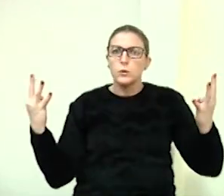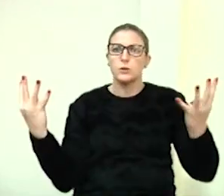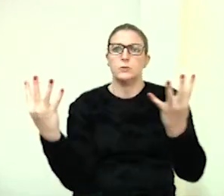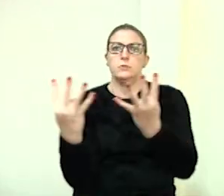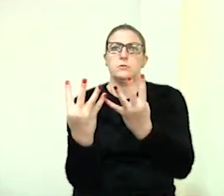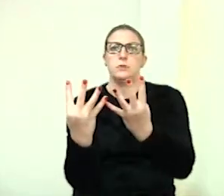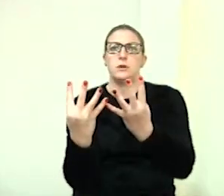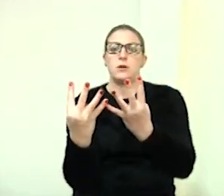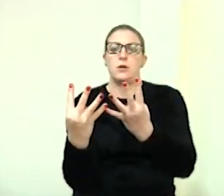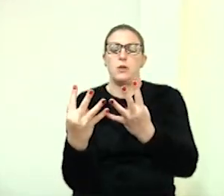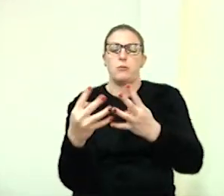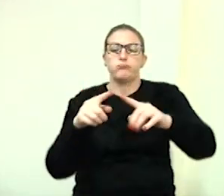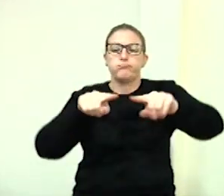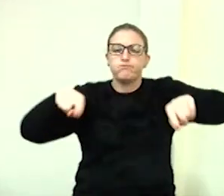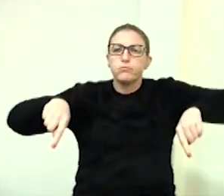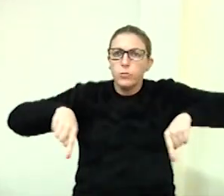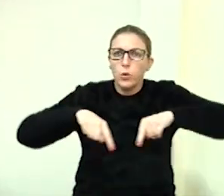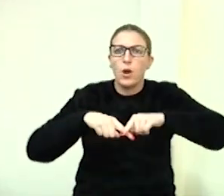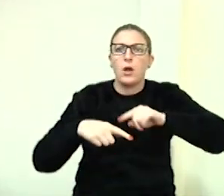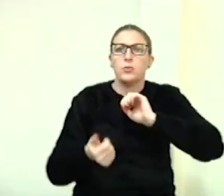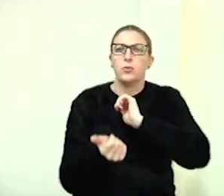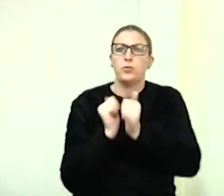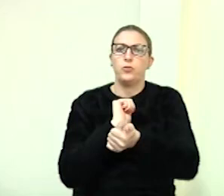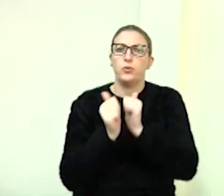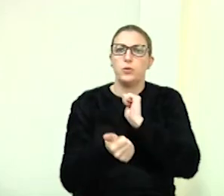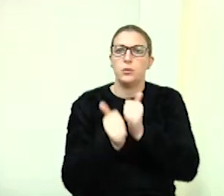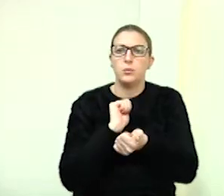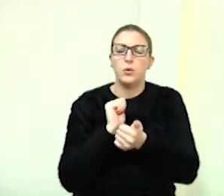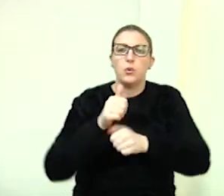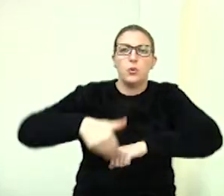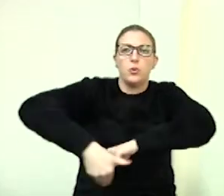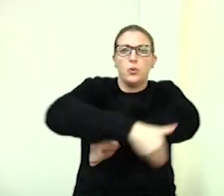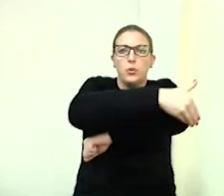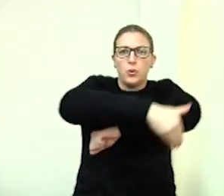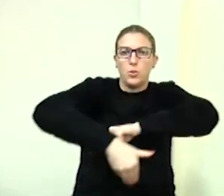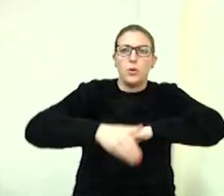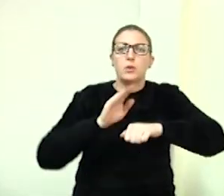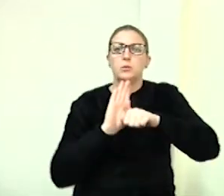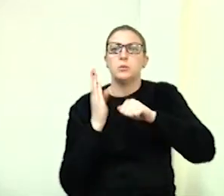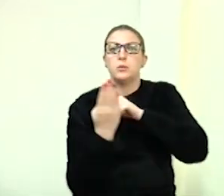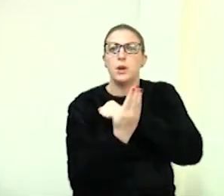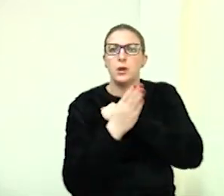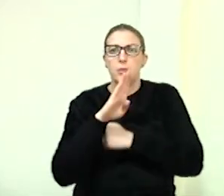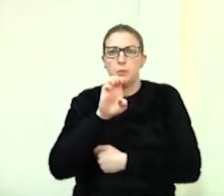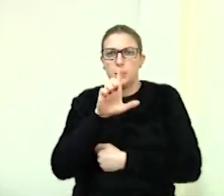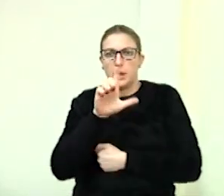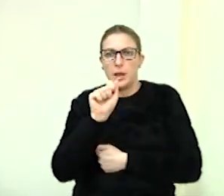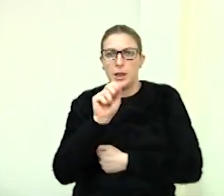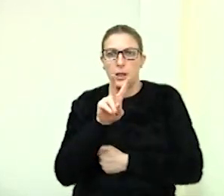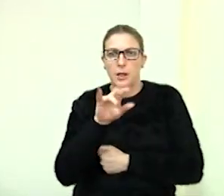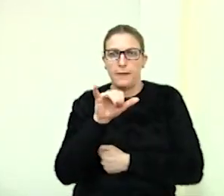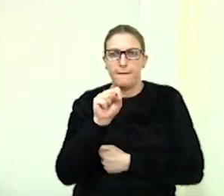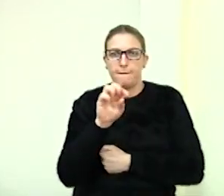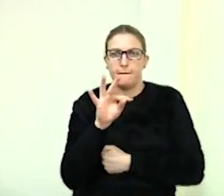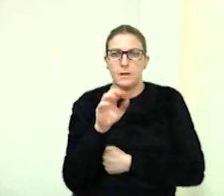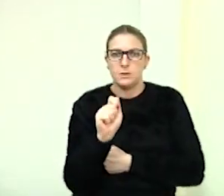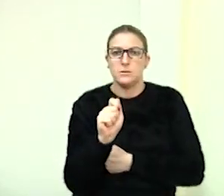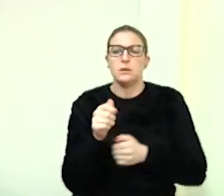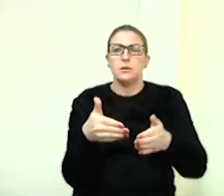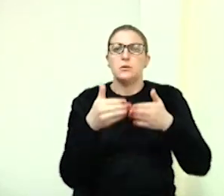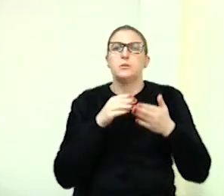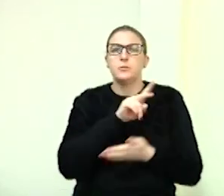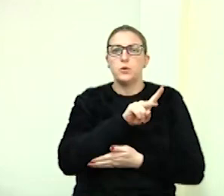esportes na Praça, na Rua José Esponquiado, bairro Bela Vista. Pedido de providência número 245,